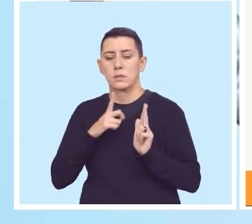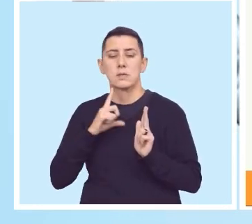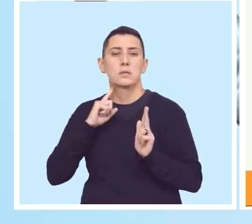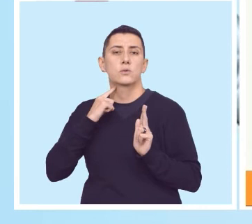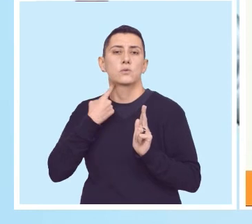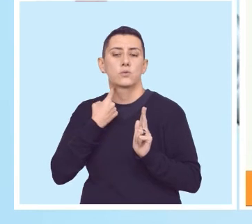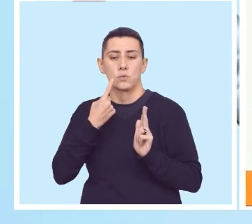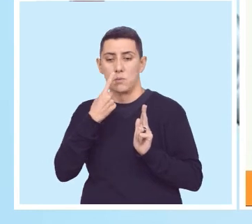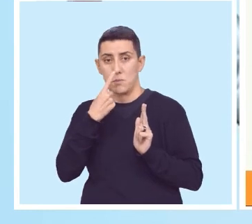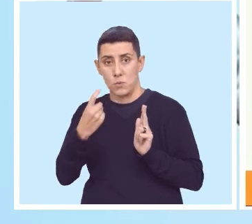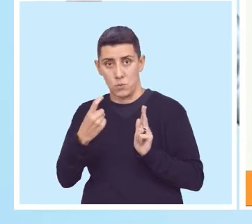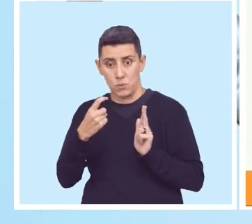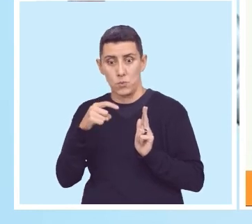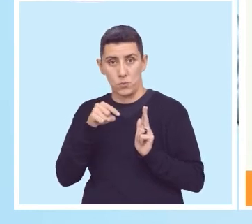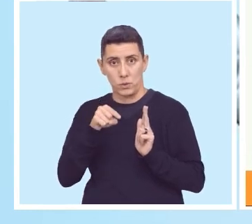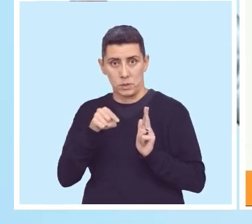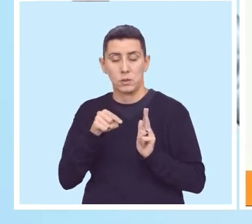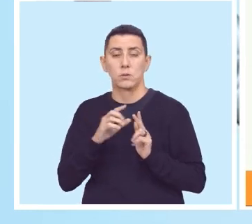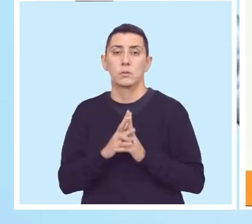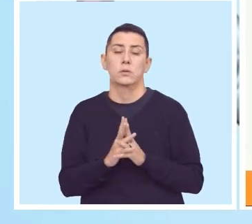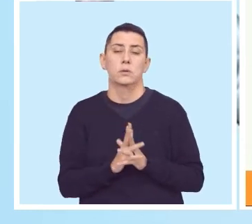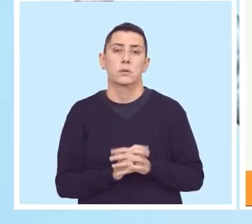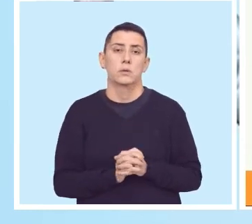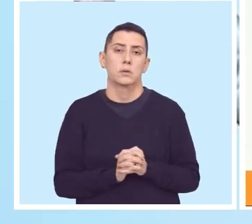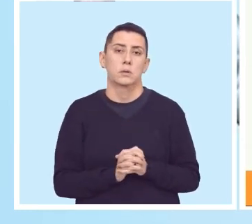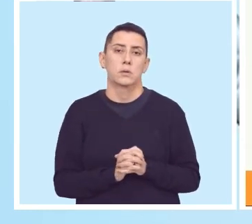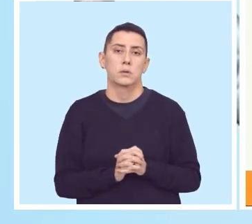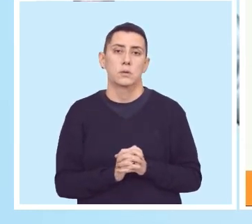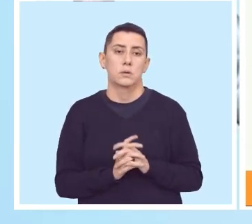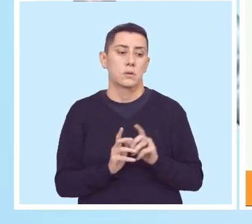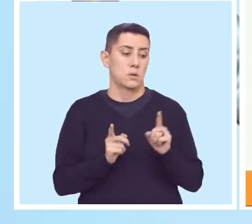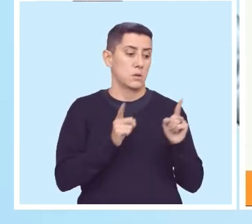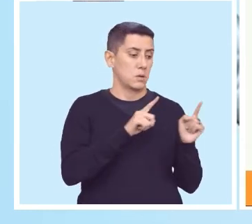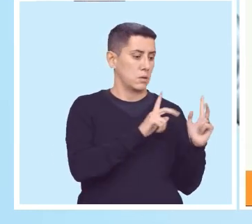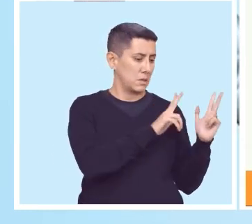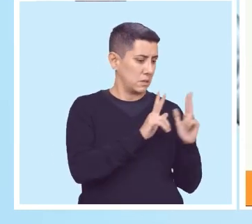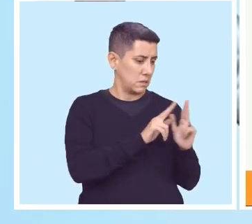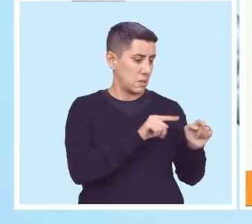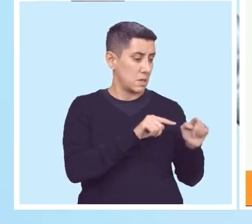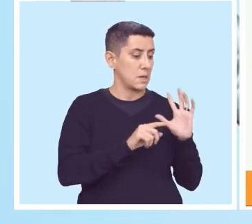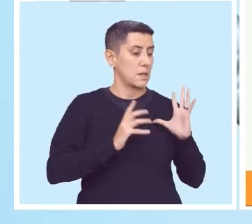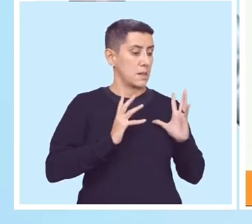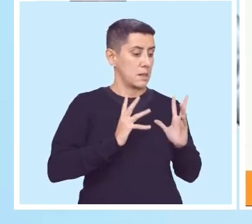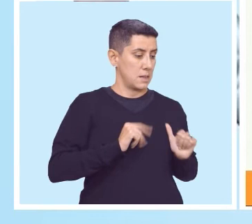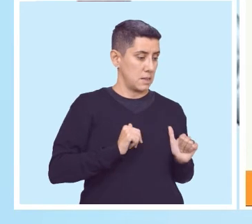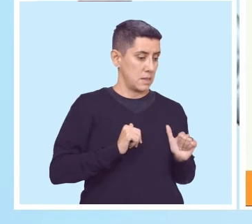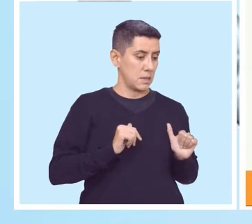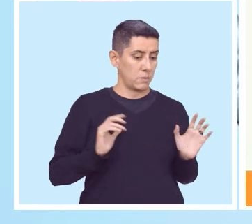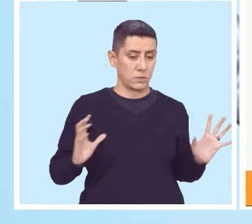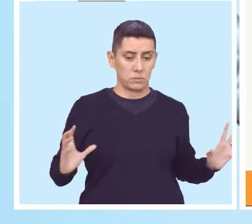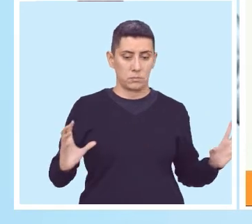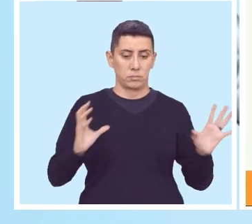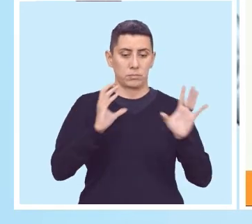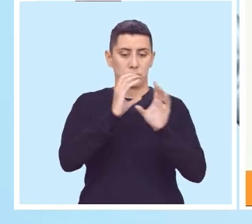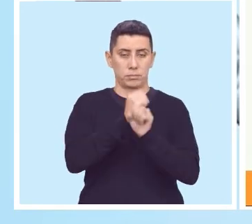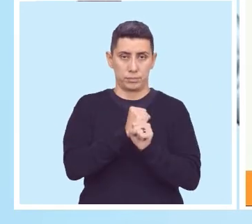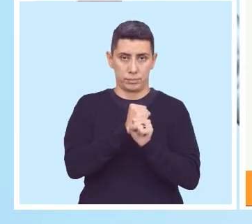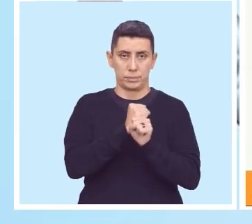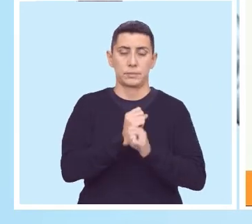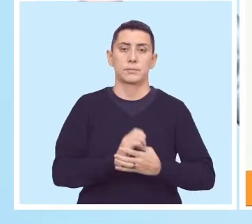pela a quantidade de células classificadas como limpo, mais a quantidade de células classificadas como